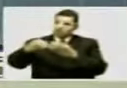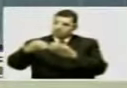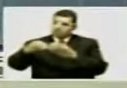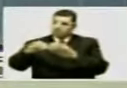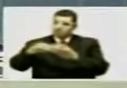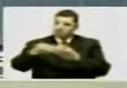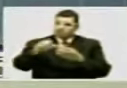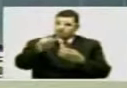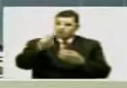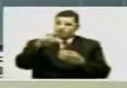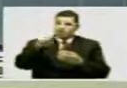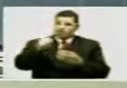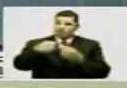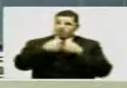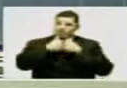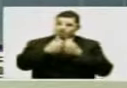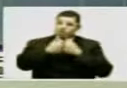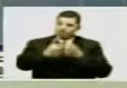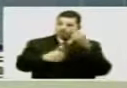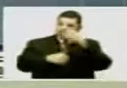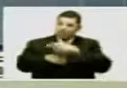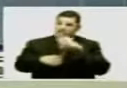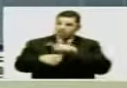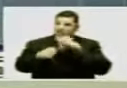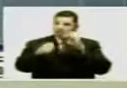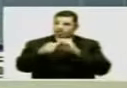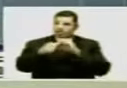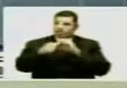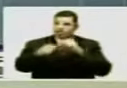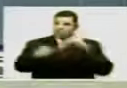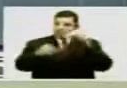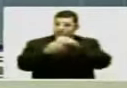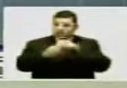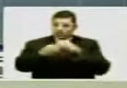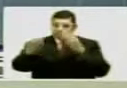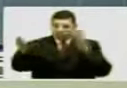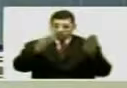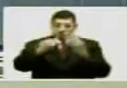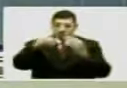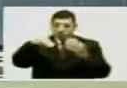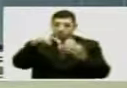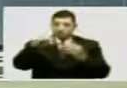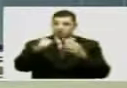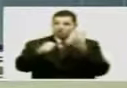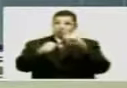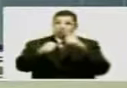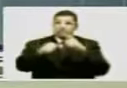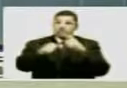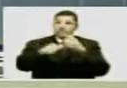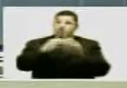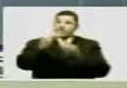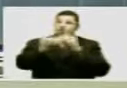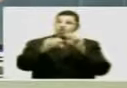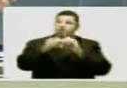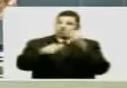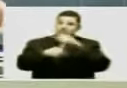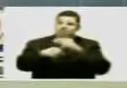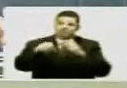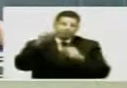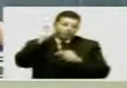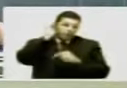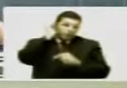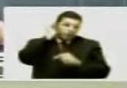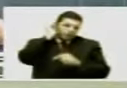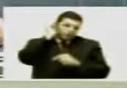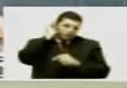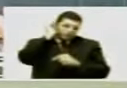para a avenida de ônibus. E lá terão que fazer a integração entre os dois modais. E não há previsão dessa